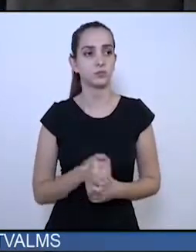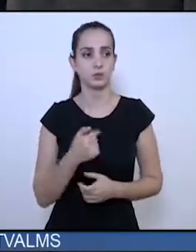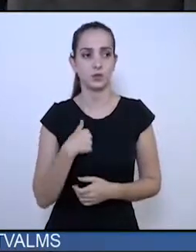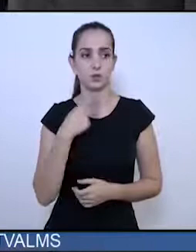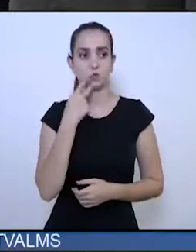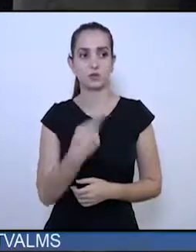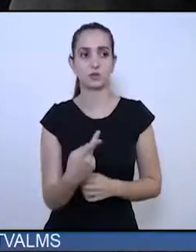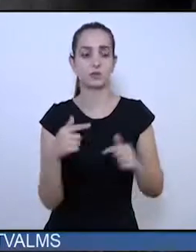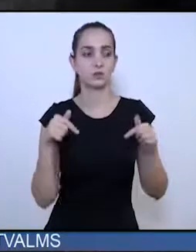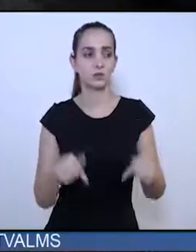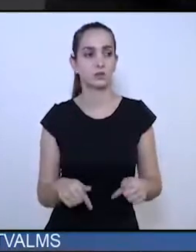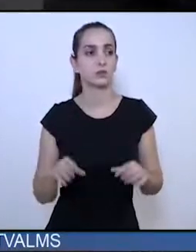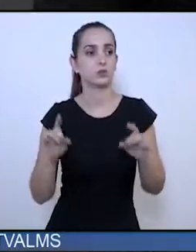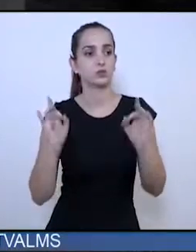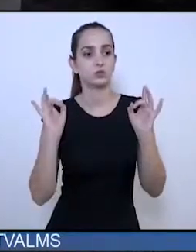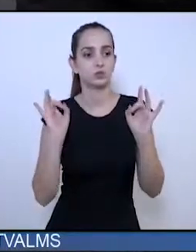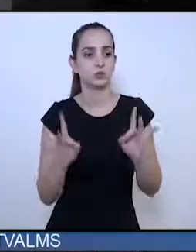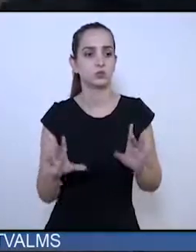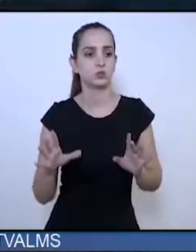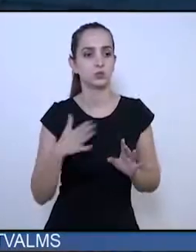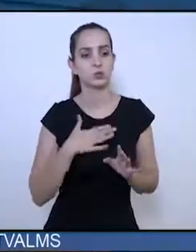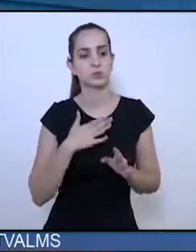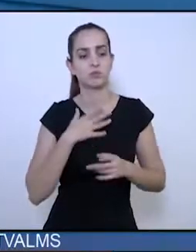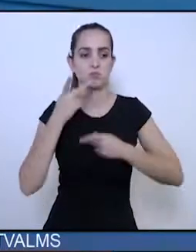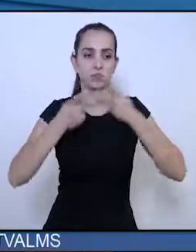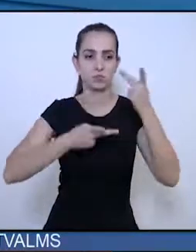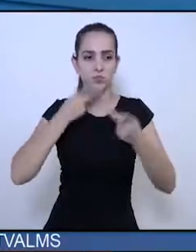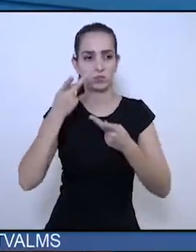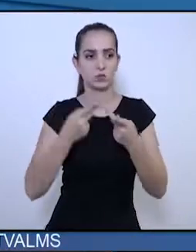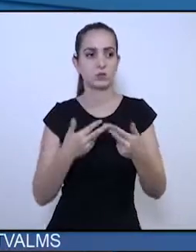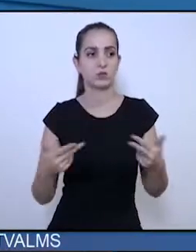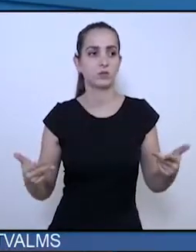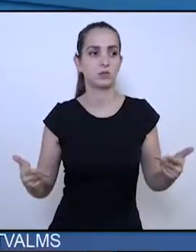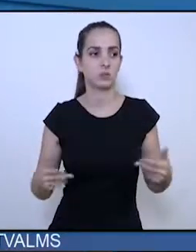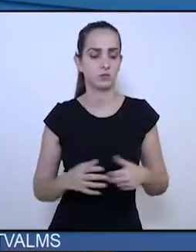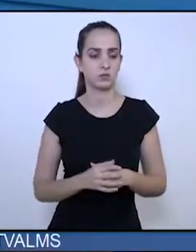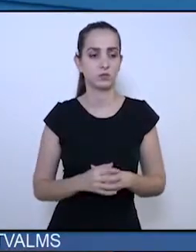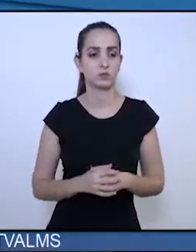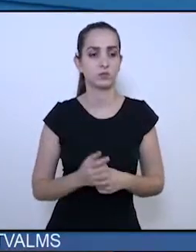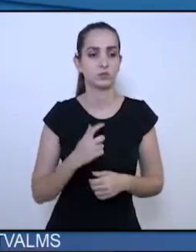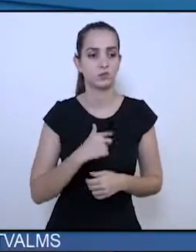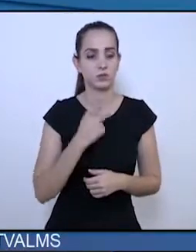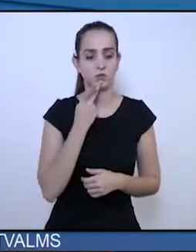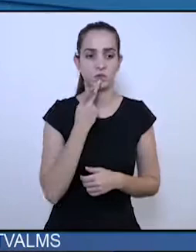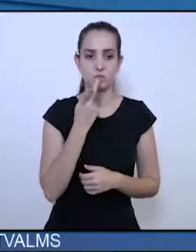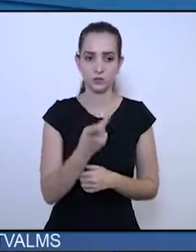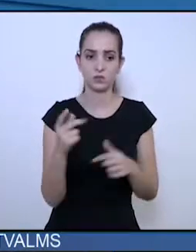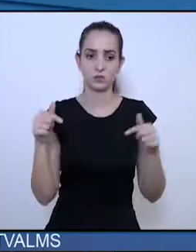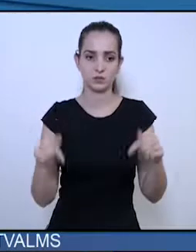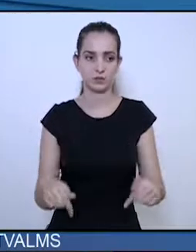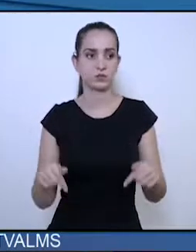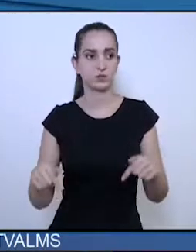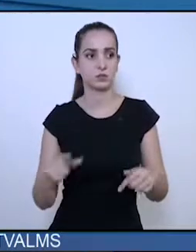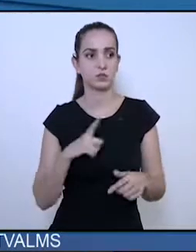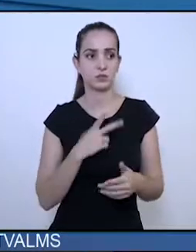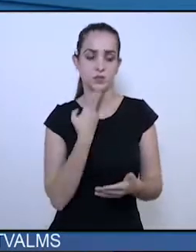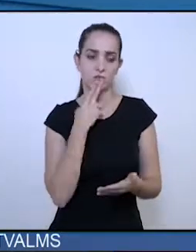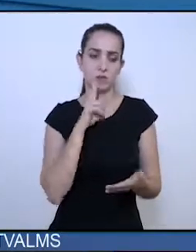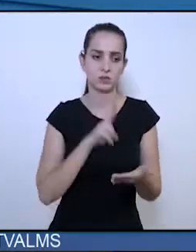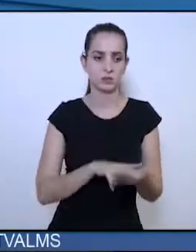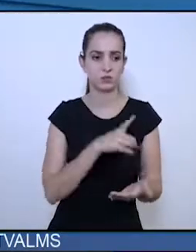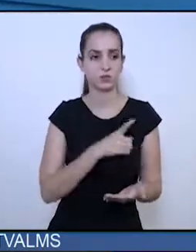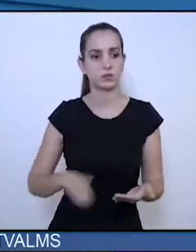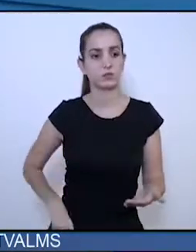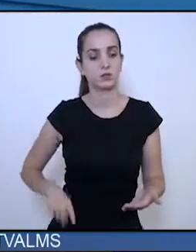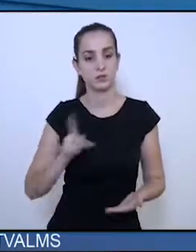falando aqui, pura e simplesmente com as minhas palavras. Eu estou falando aqui de uma carta, deputado